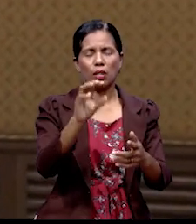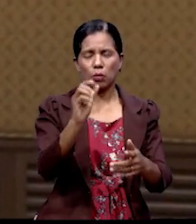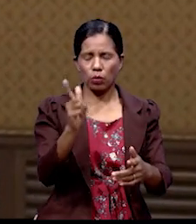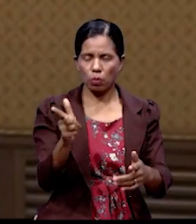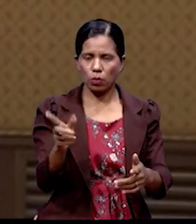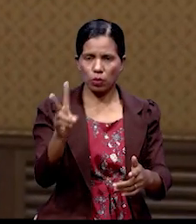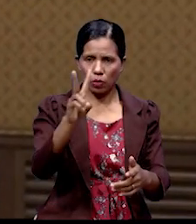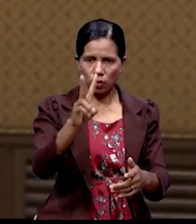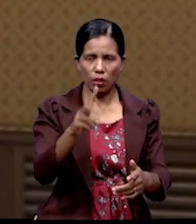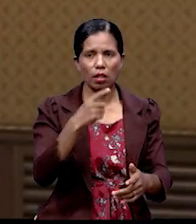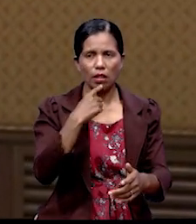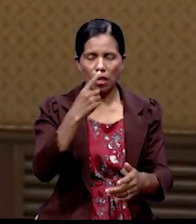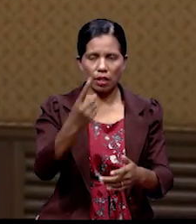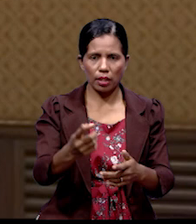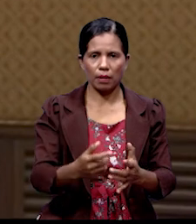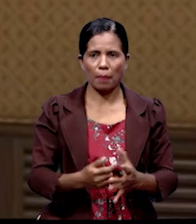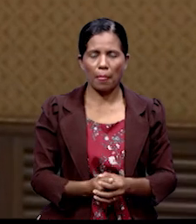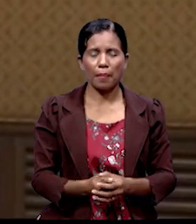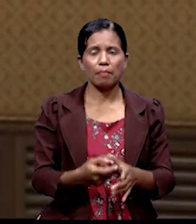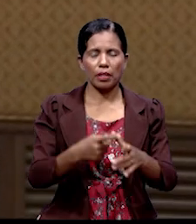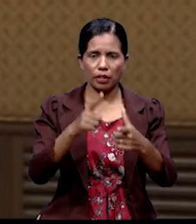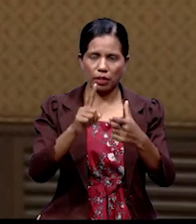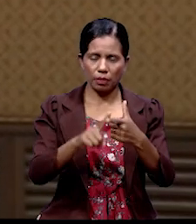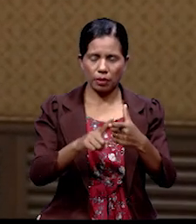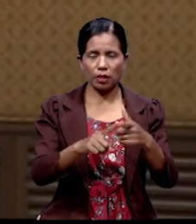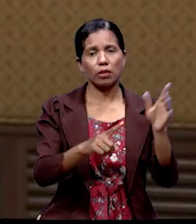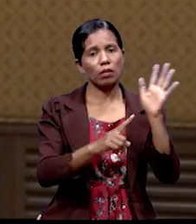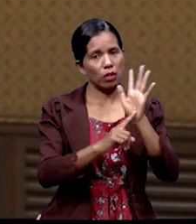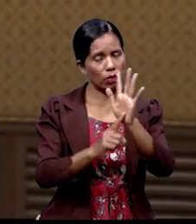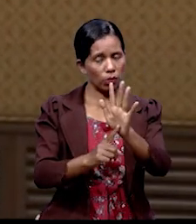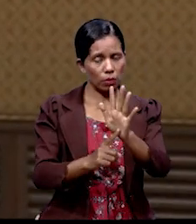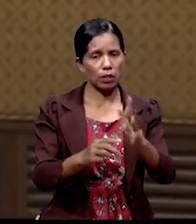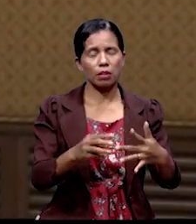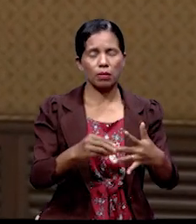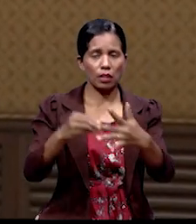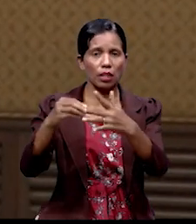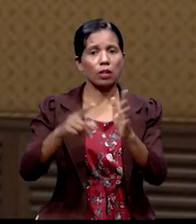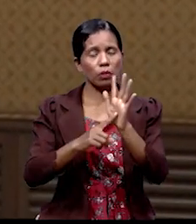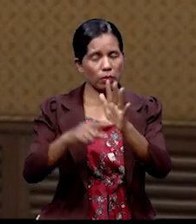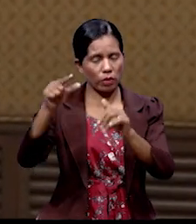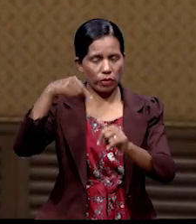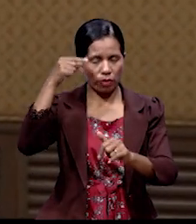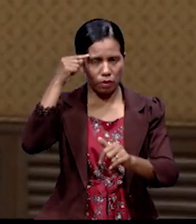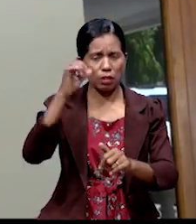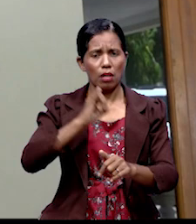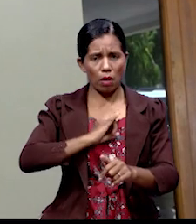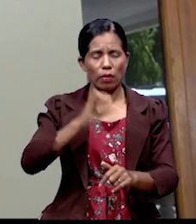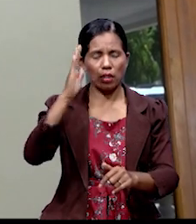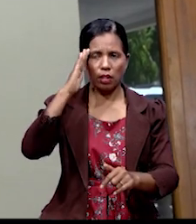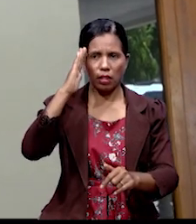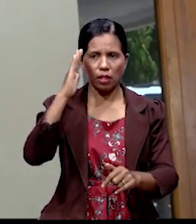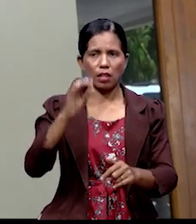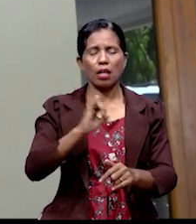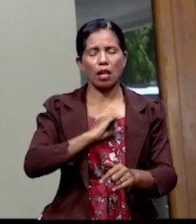2022, nunciatura maka. Depois informo oficialmente o governo, ao Atene, né, mas ao